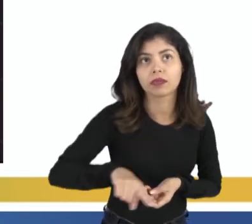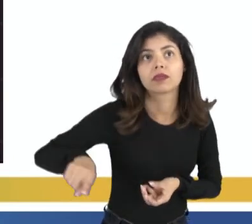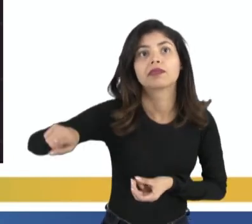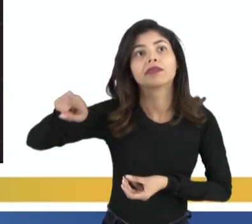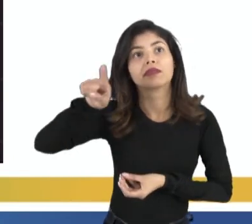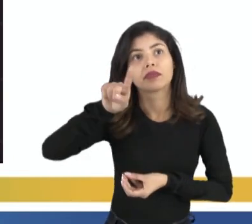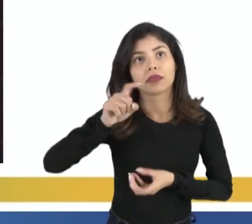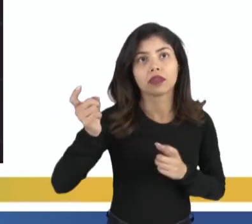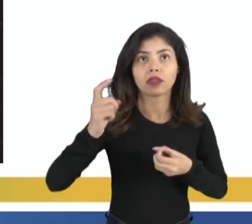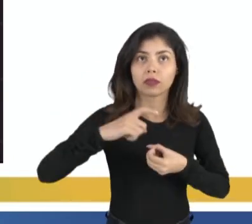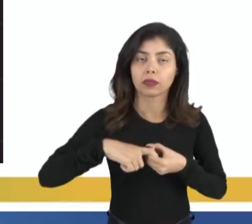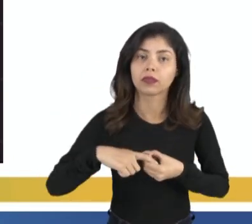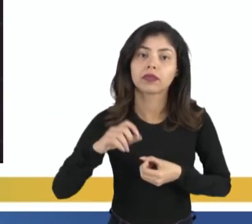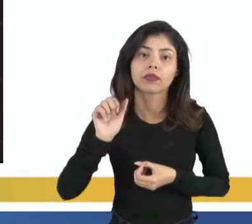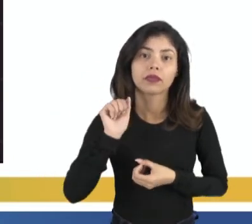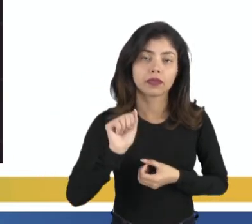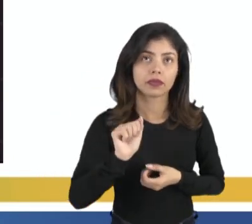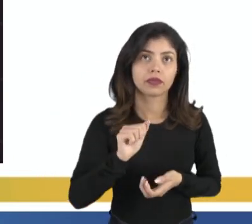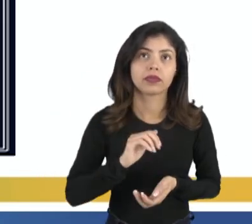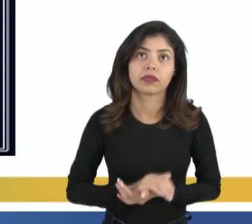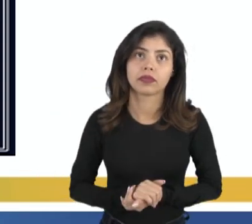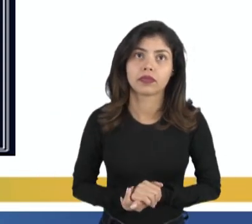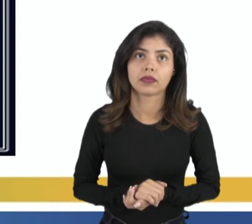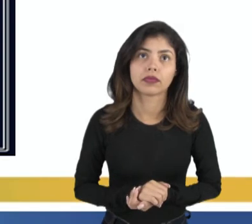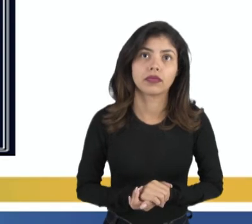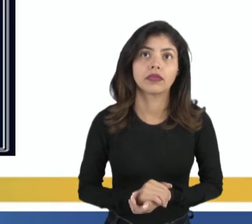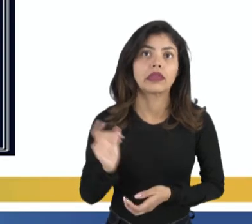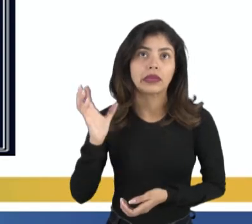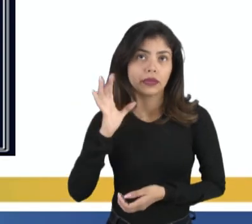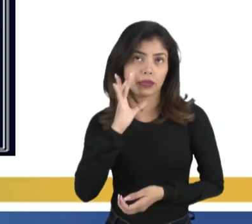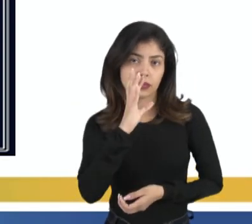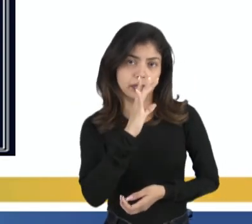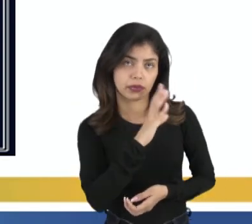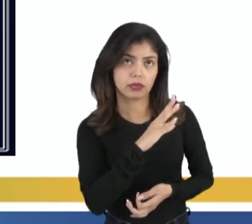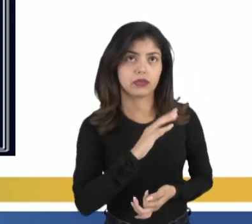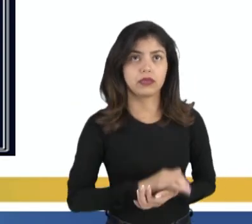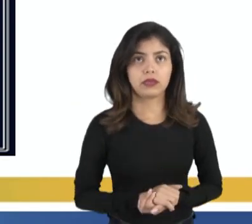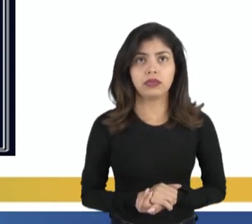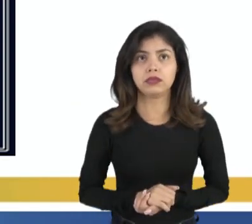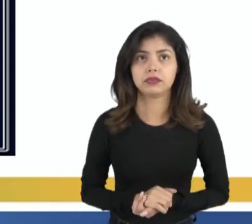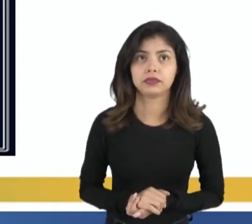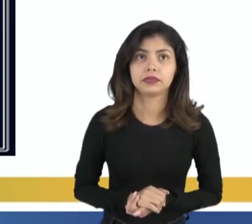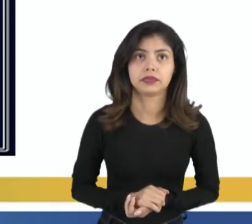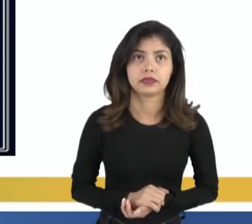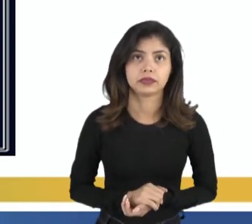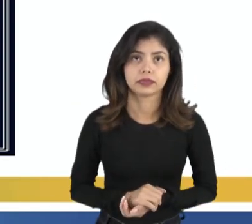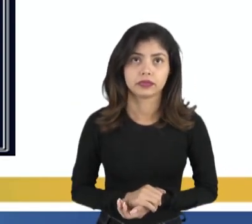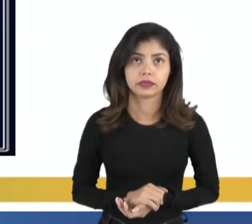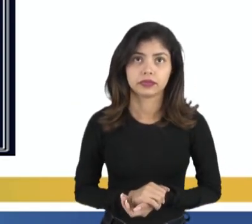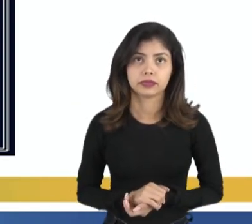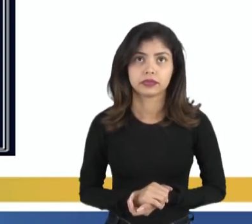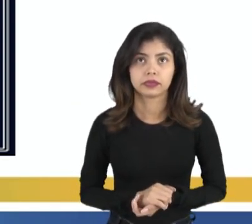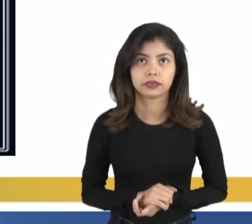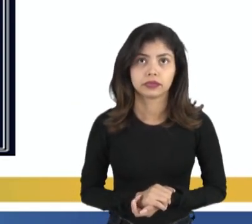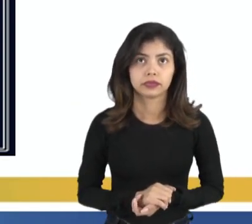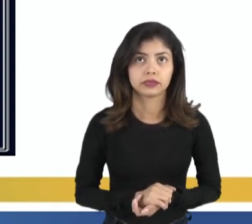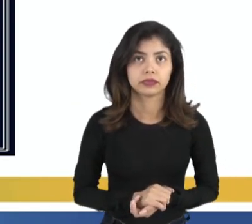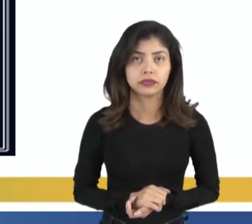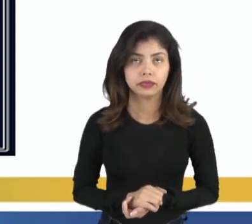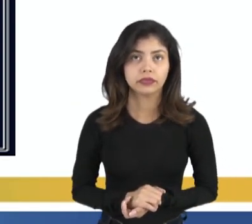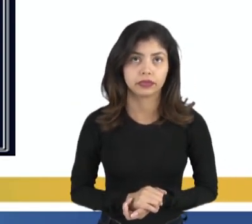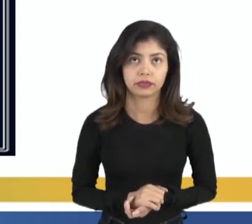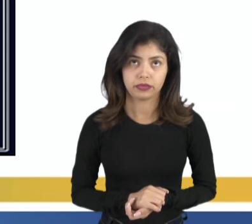Natalie vai voltar. A temperatura ele já fica um pouquinho mais quente um sim